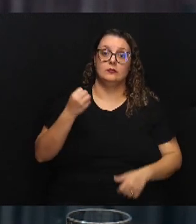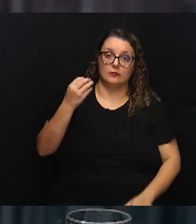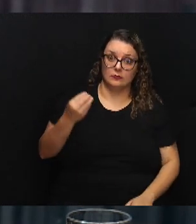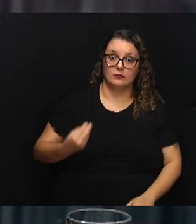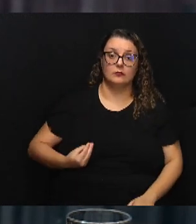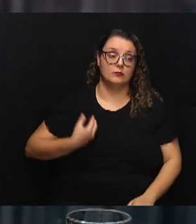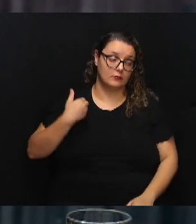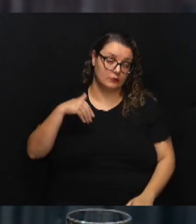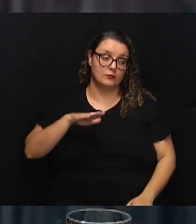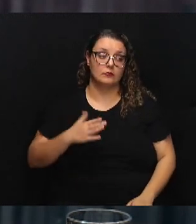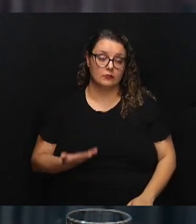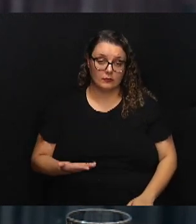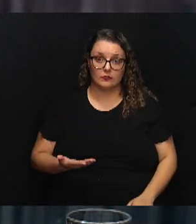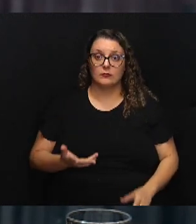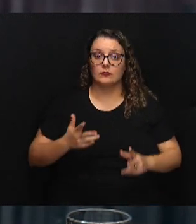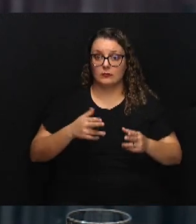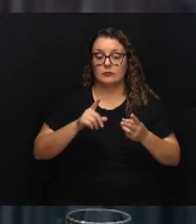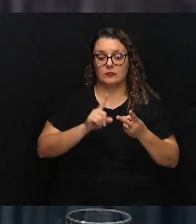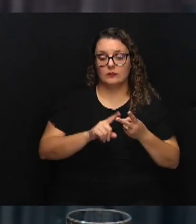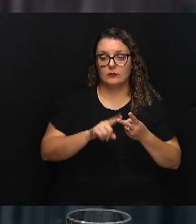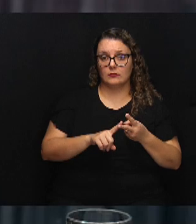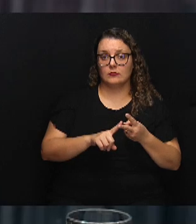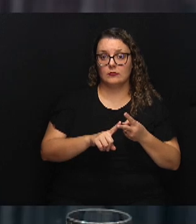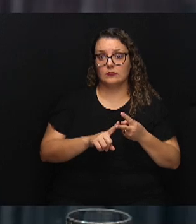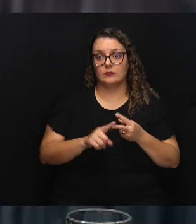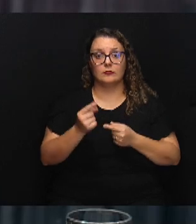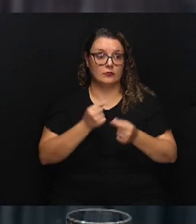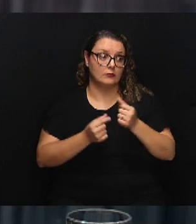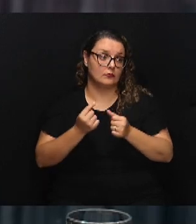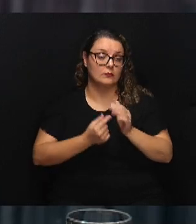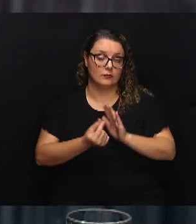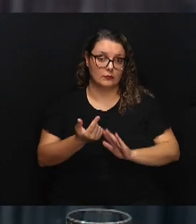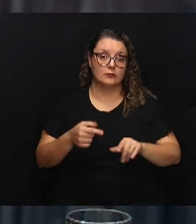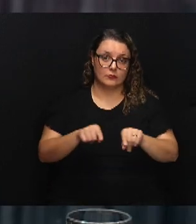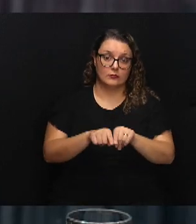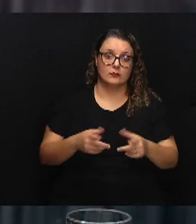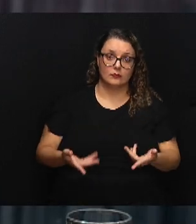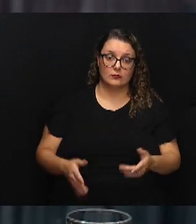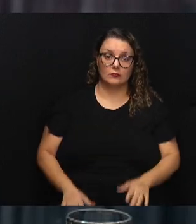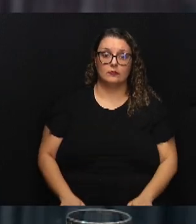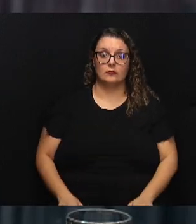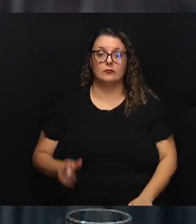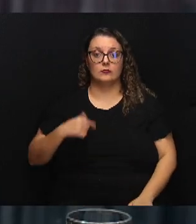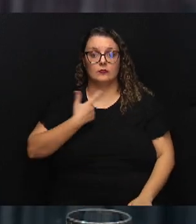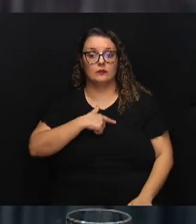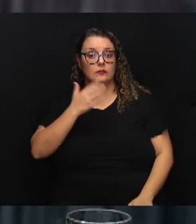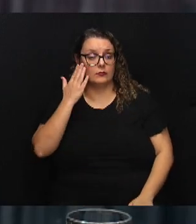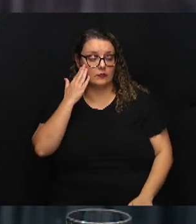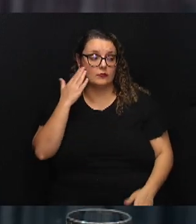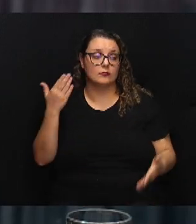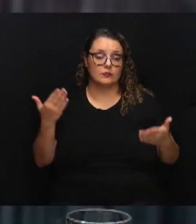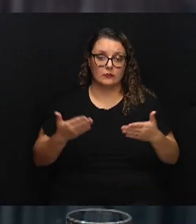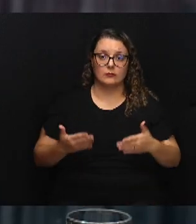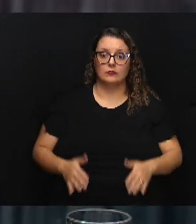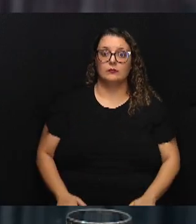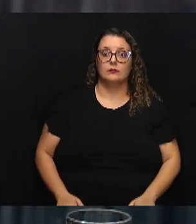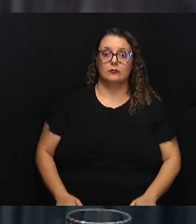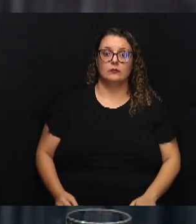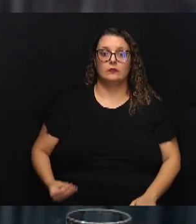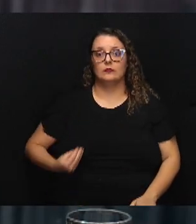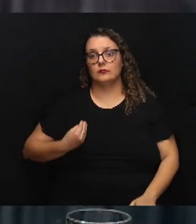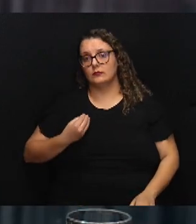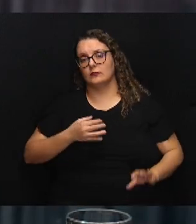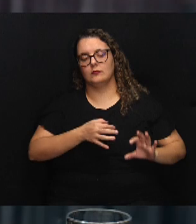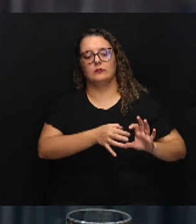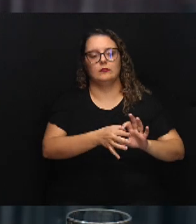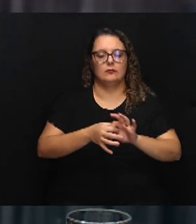viver mais, como também do outro lado, a questão orçamentária, né? A gente sabe hoje que a vida é muito cíclica,